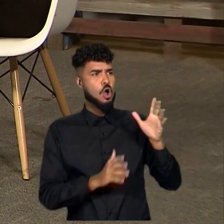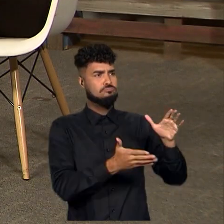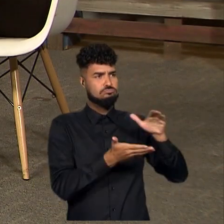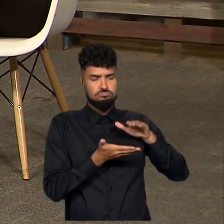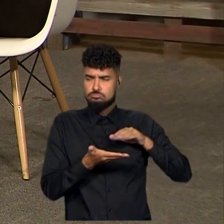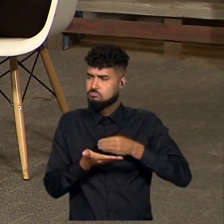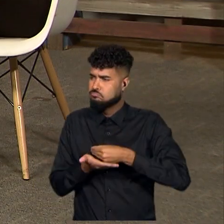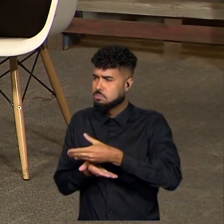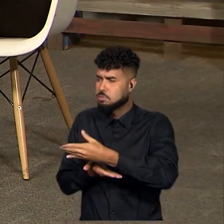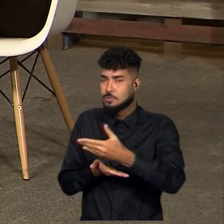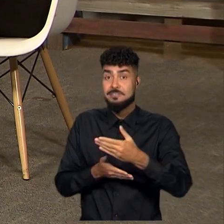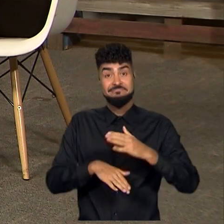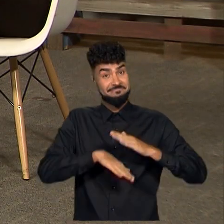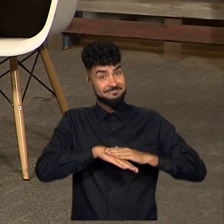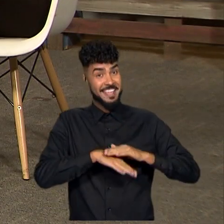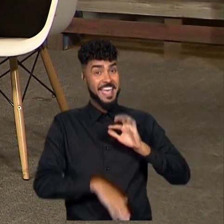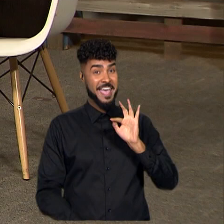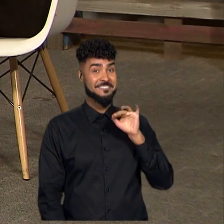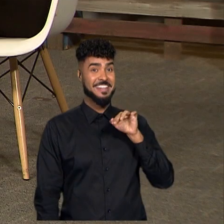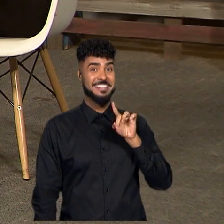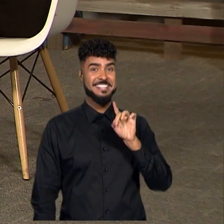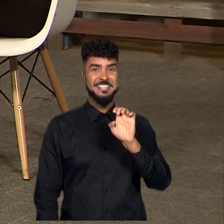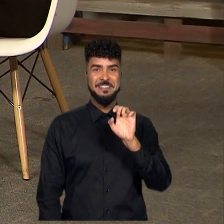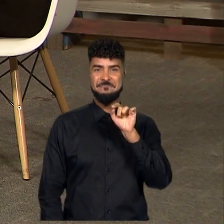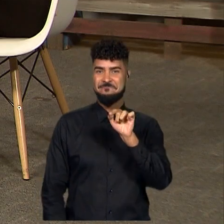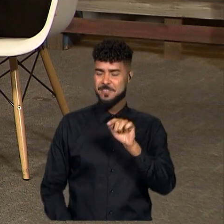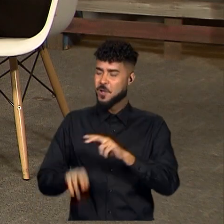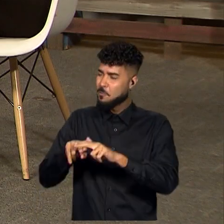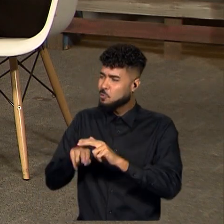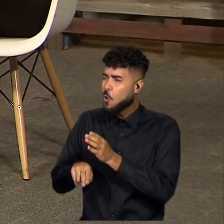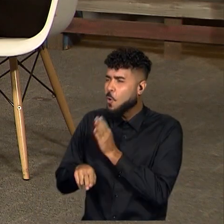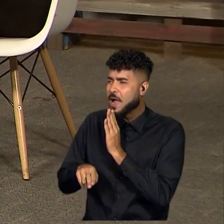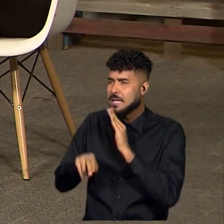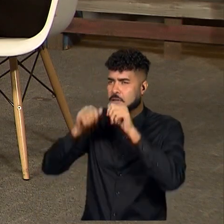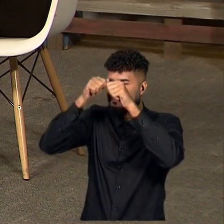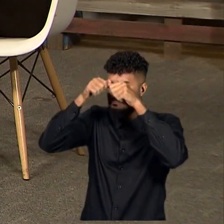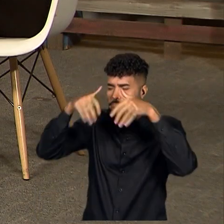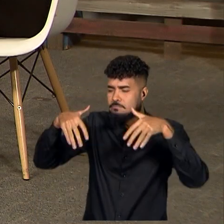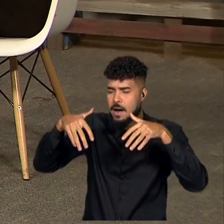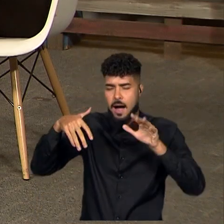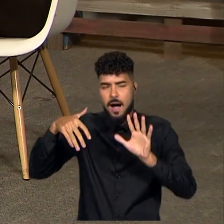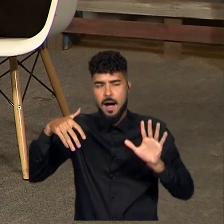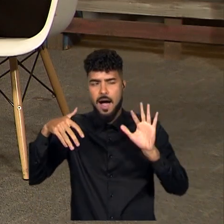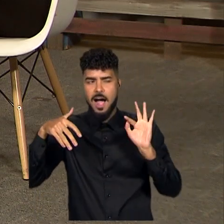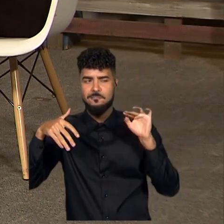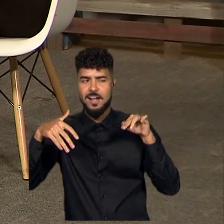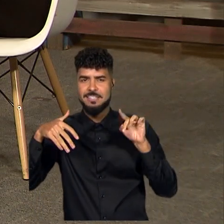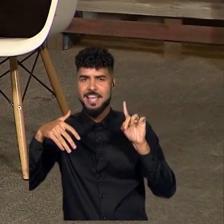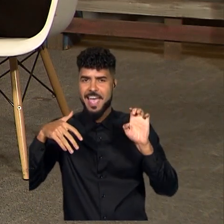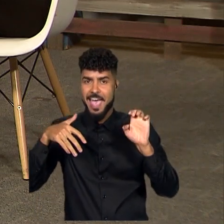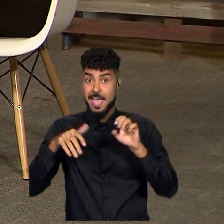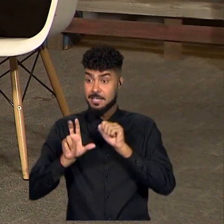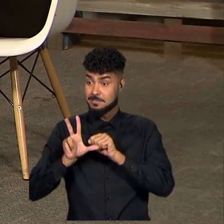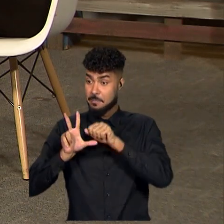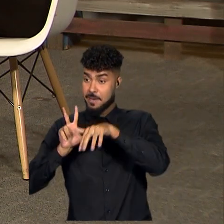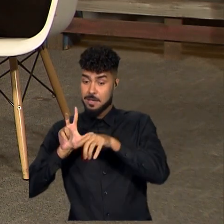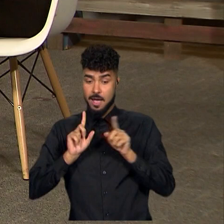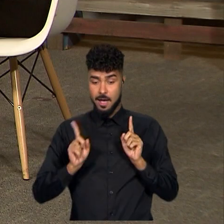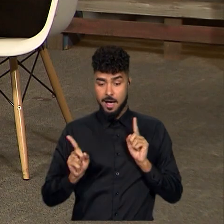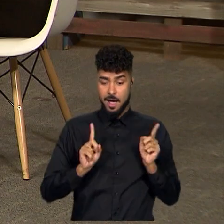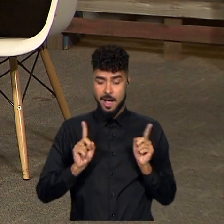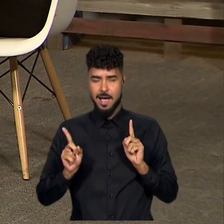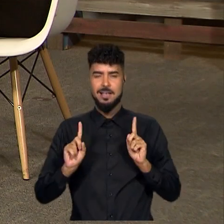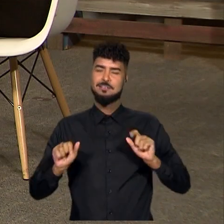de entrega, é exatamente o FNDE. Então, acho que conhecer a casa, o FNDE e a Semesp, acho que